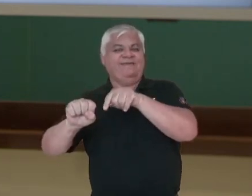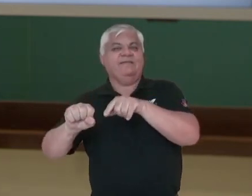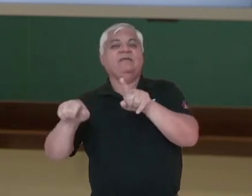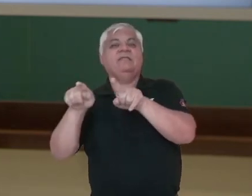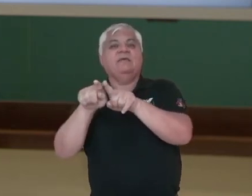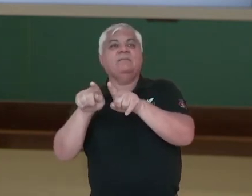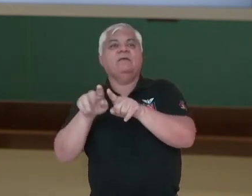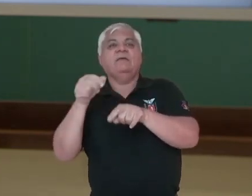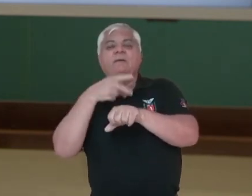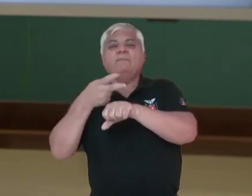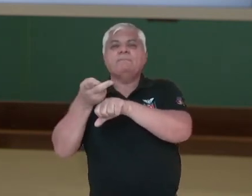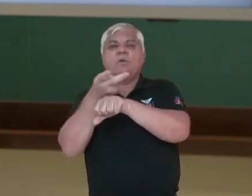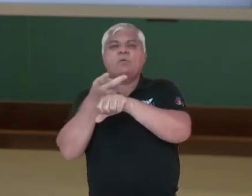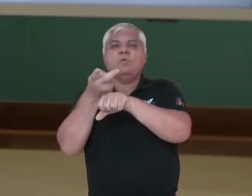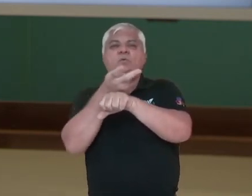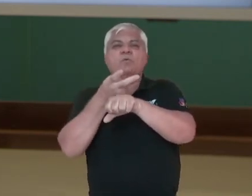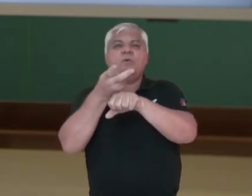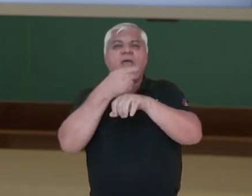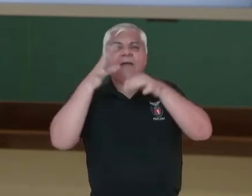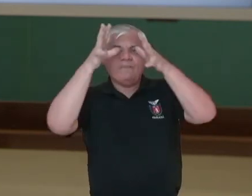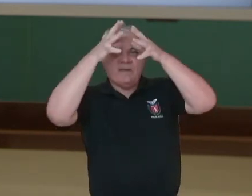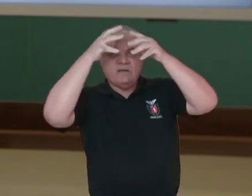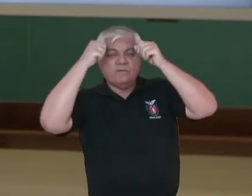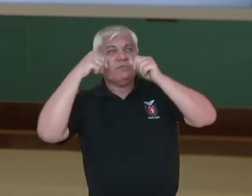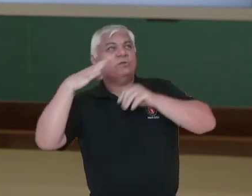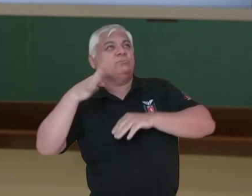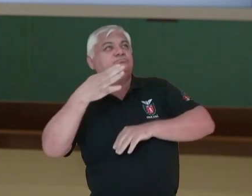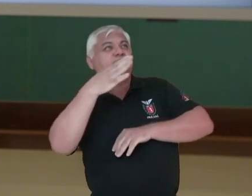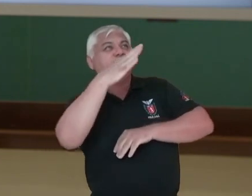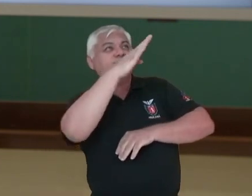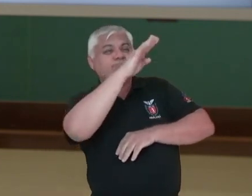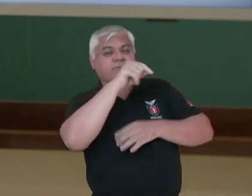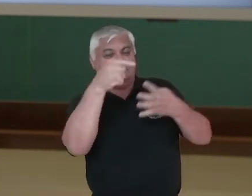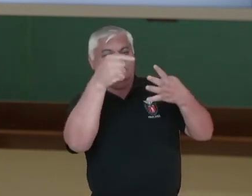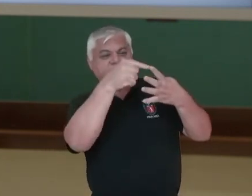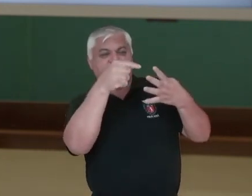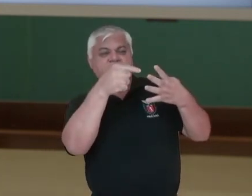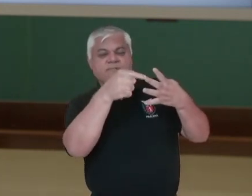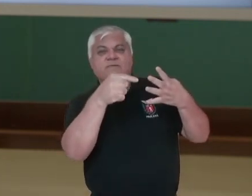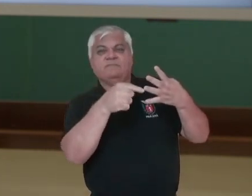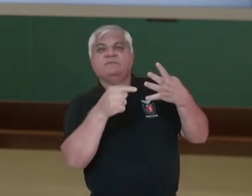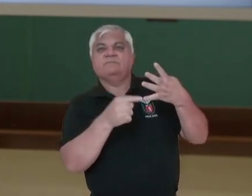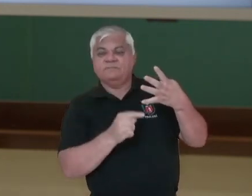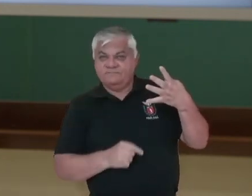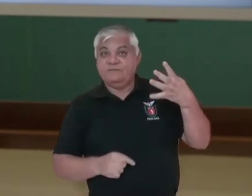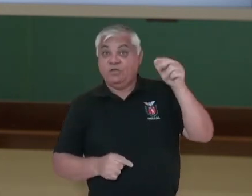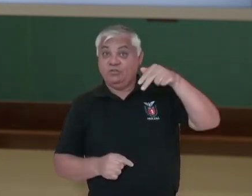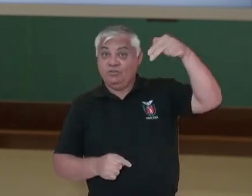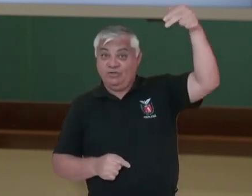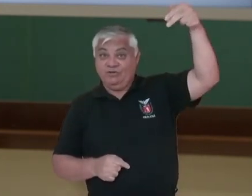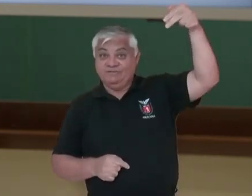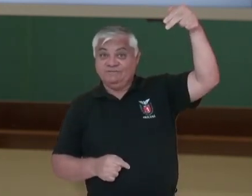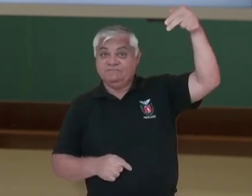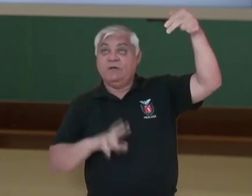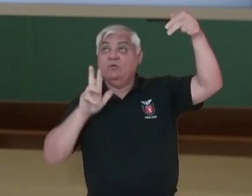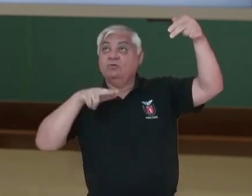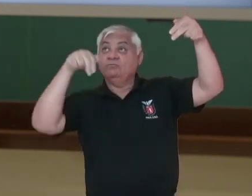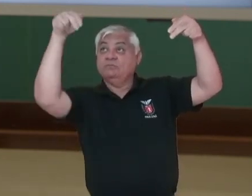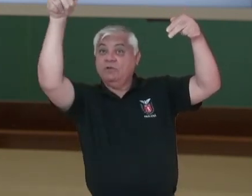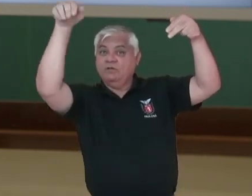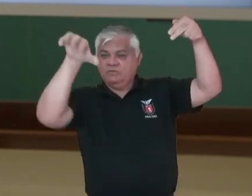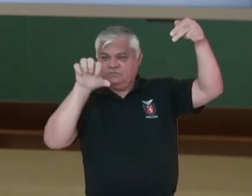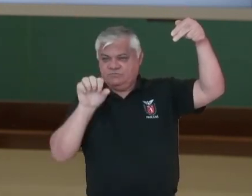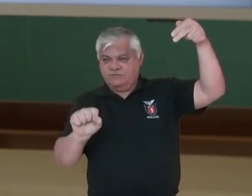pelas especiarias na região amazônica é outra atividade econômica ali da porção norte do território brasileiro. Todas